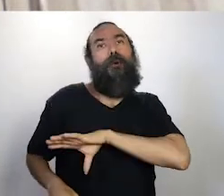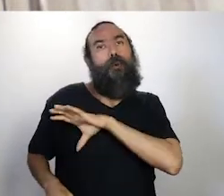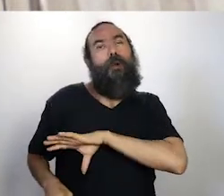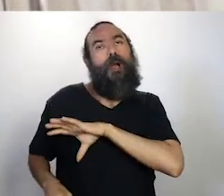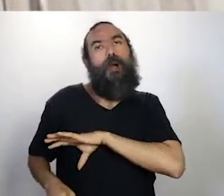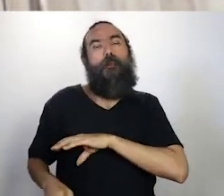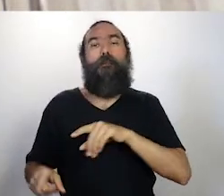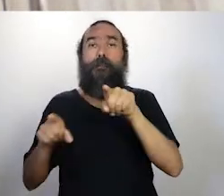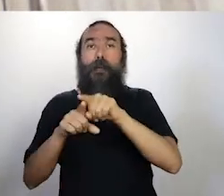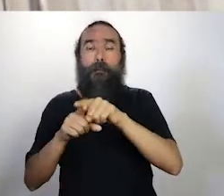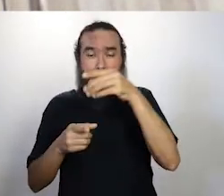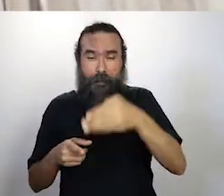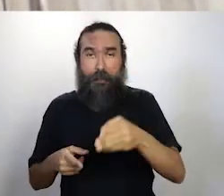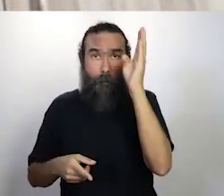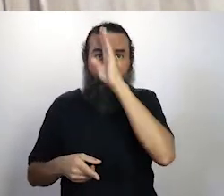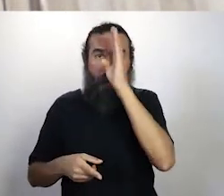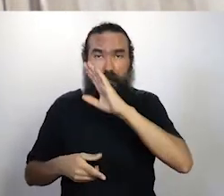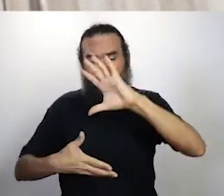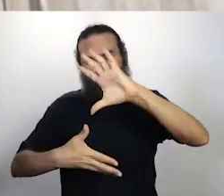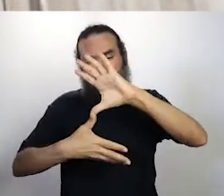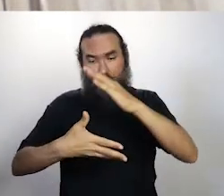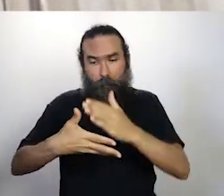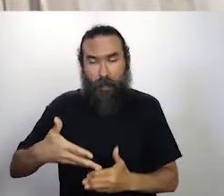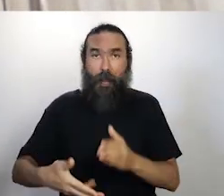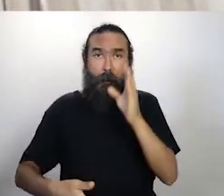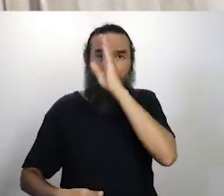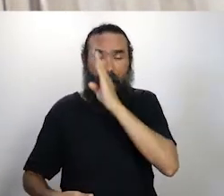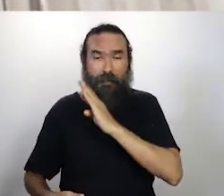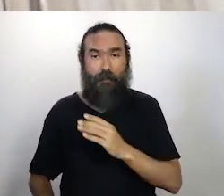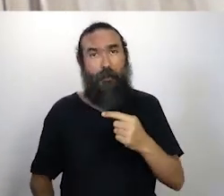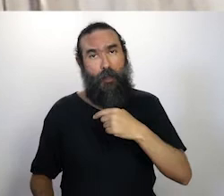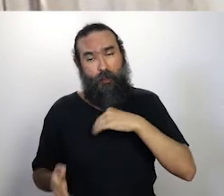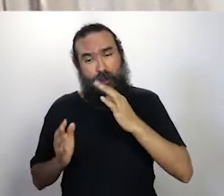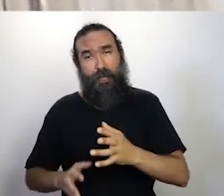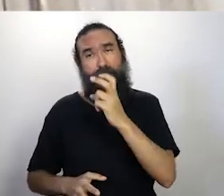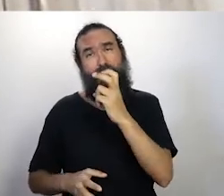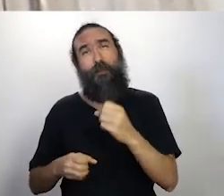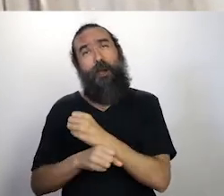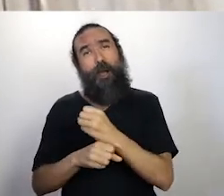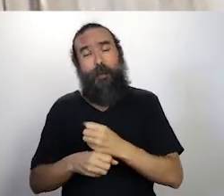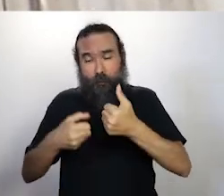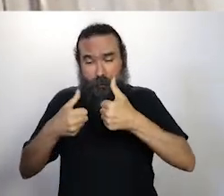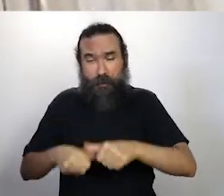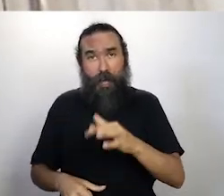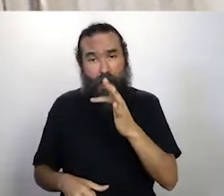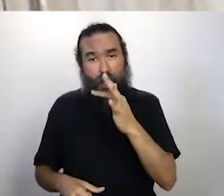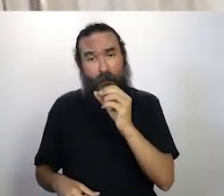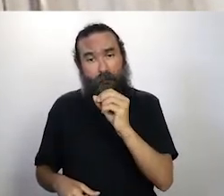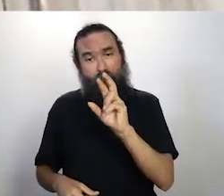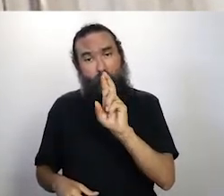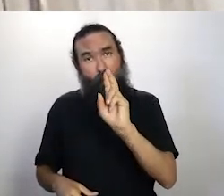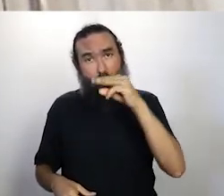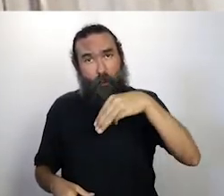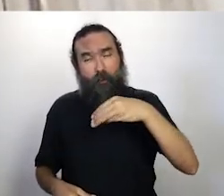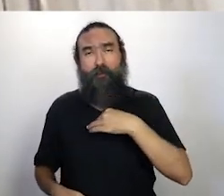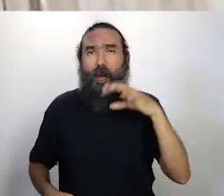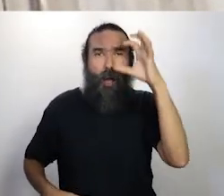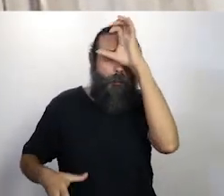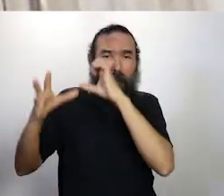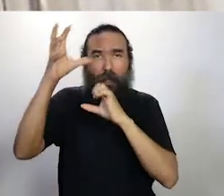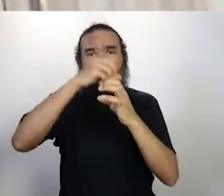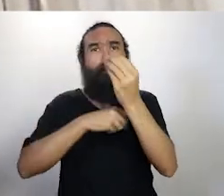esse fórum e tenho aprendido muito com as lideranças dos Conselhos Nacionais de